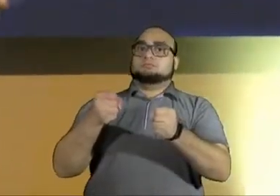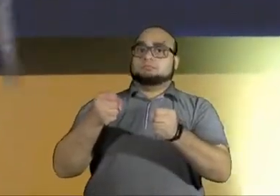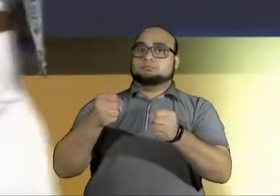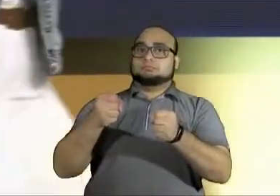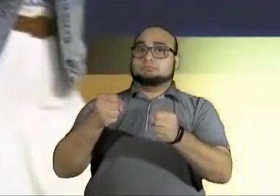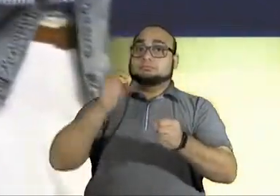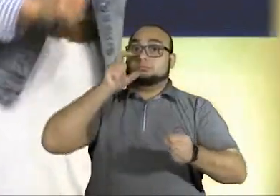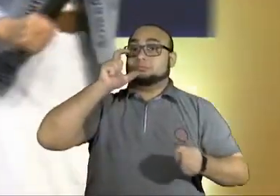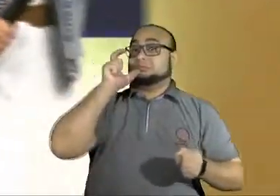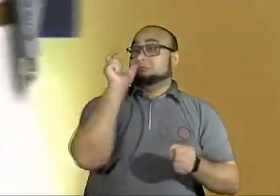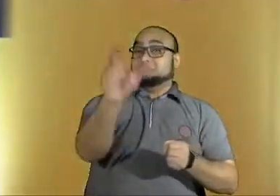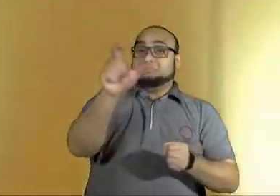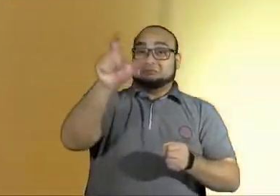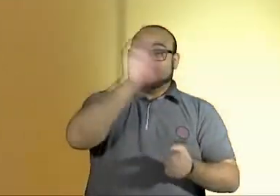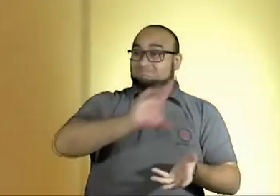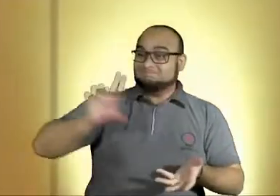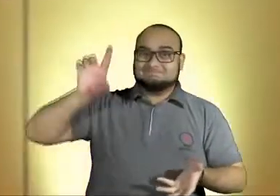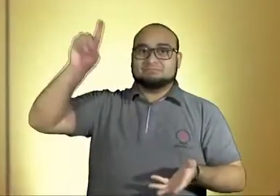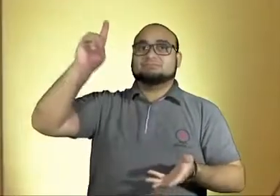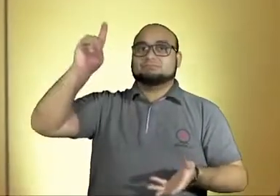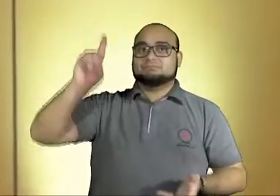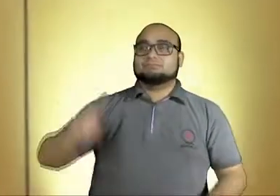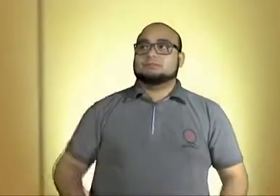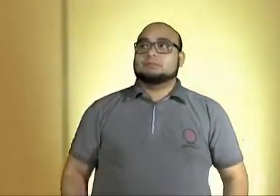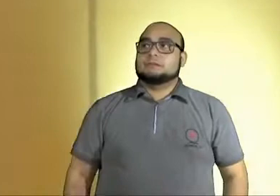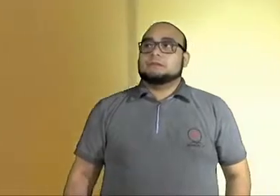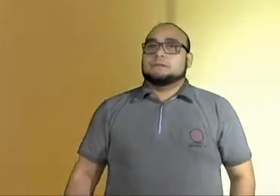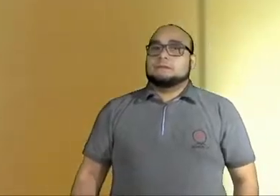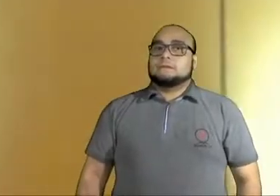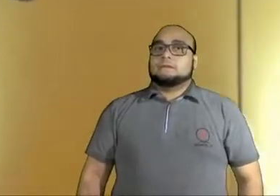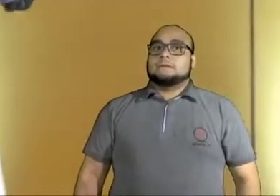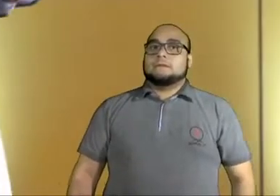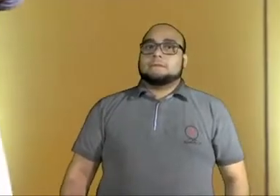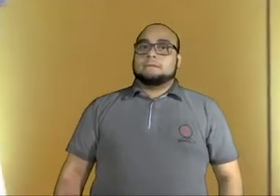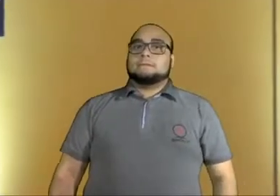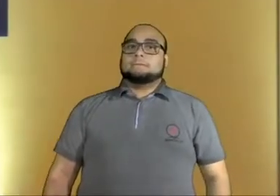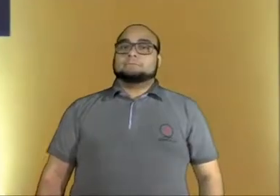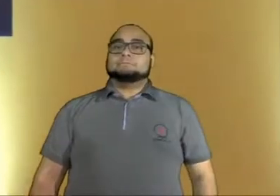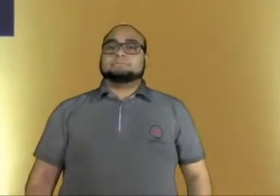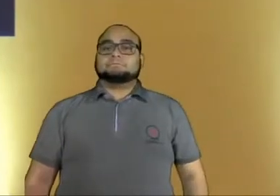sua palavra. Então não há